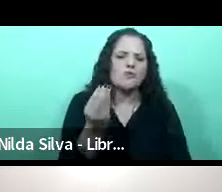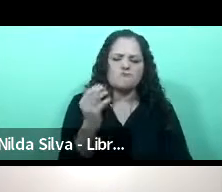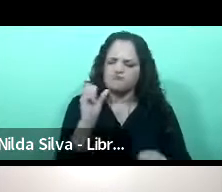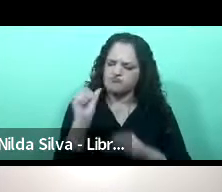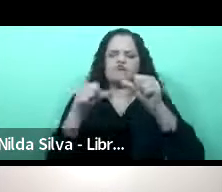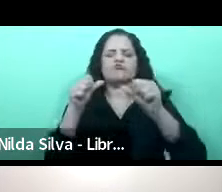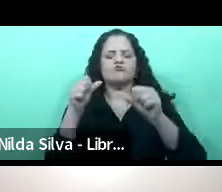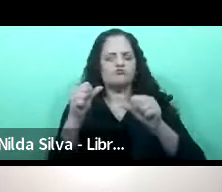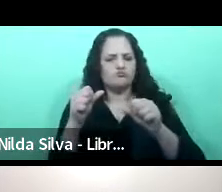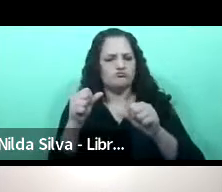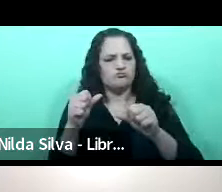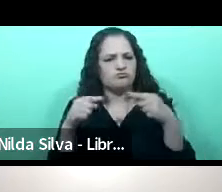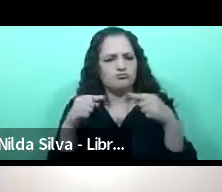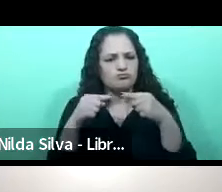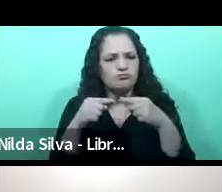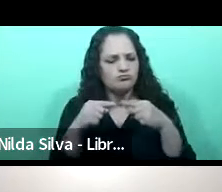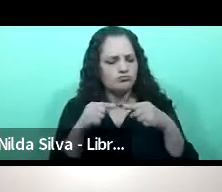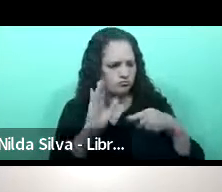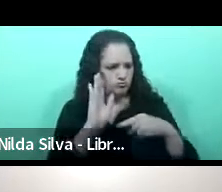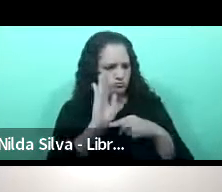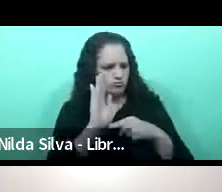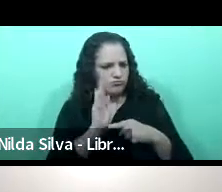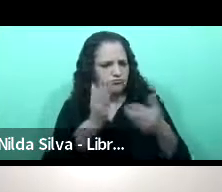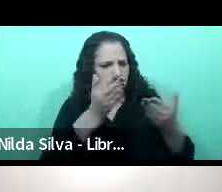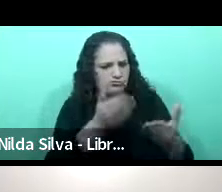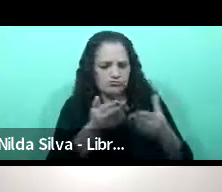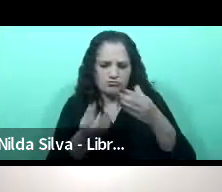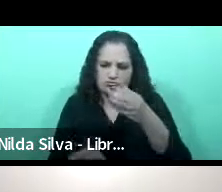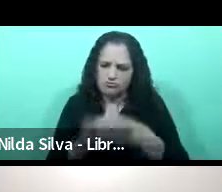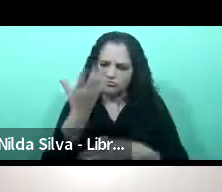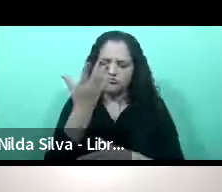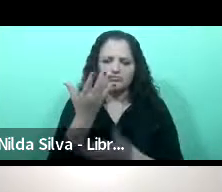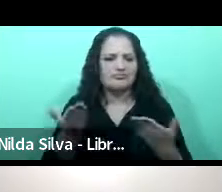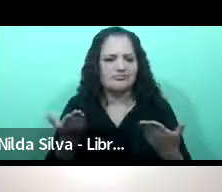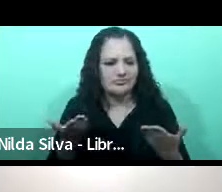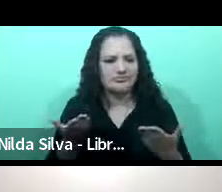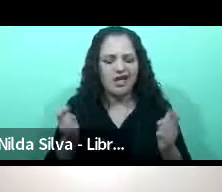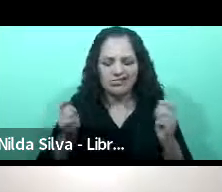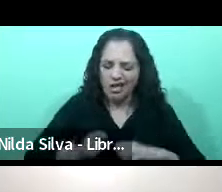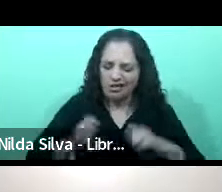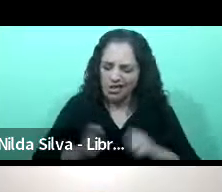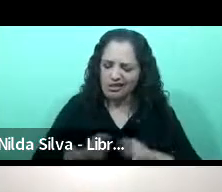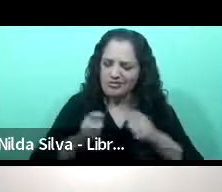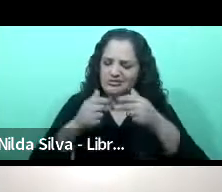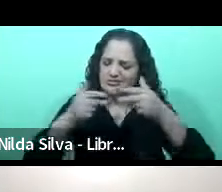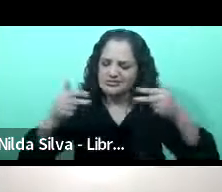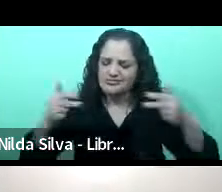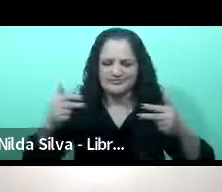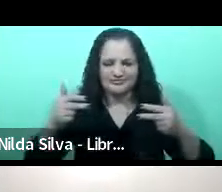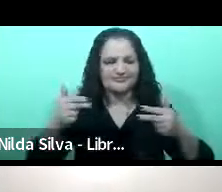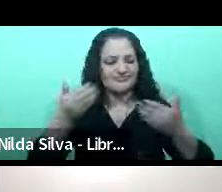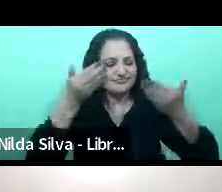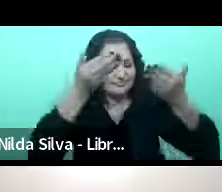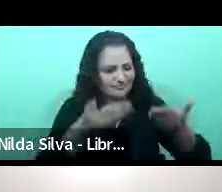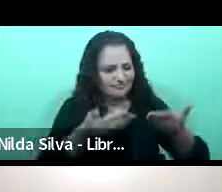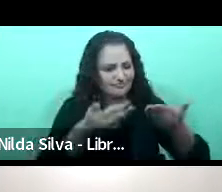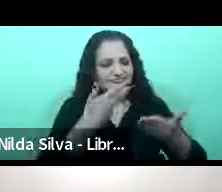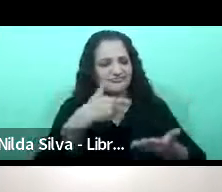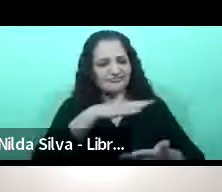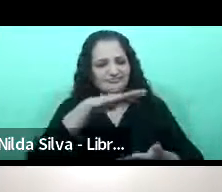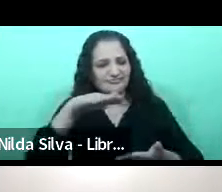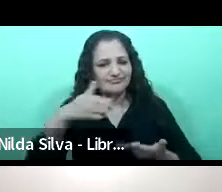nesse sentido para criar essas possibilidades para essas crianças,